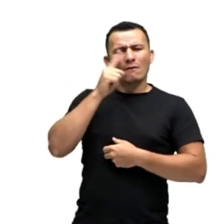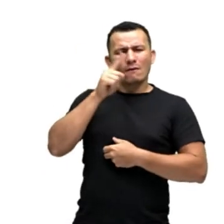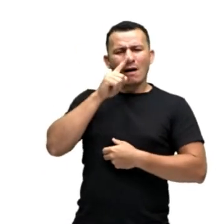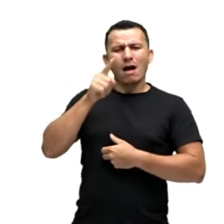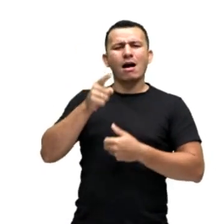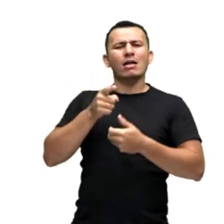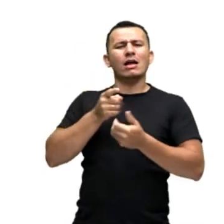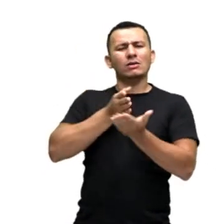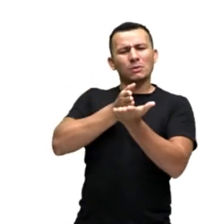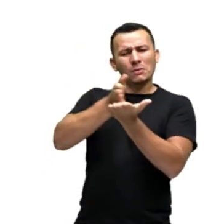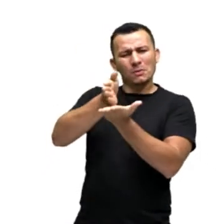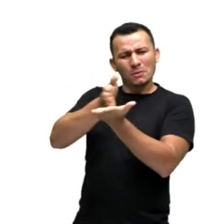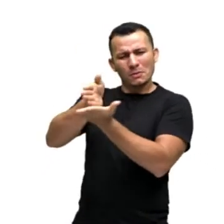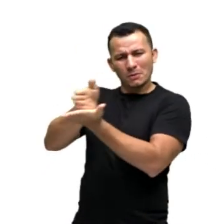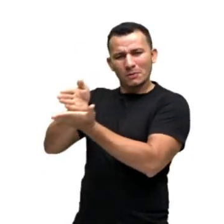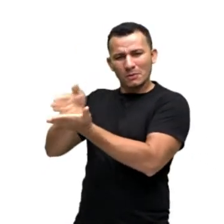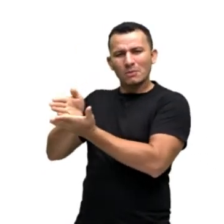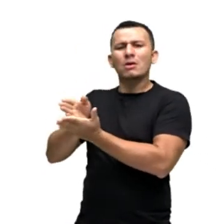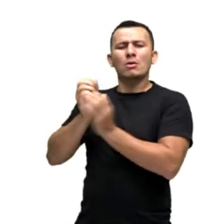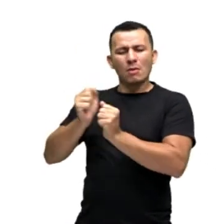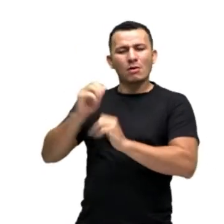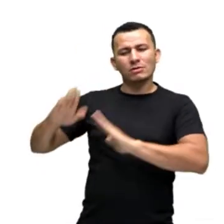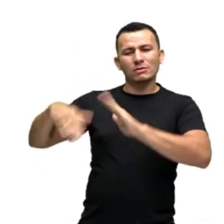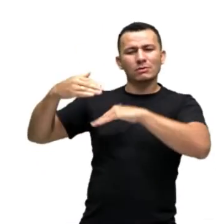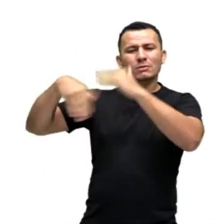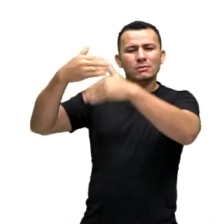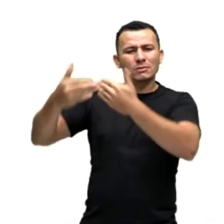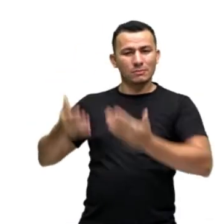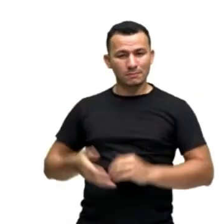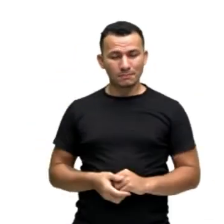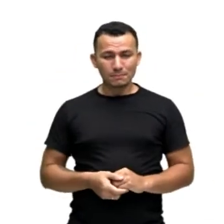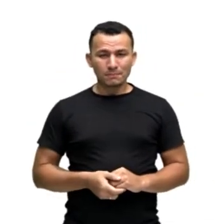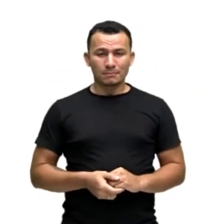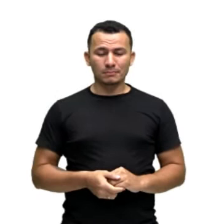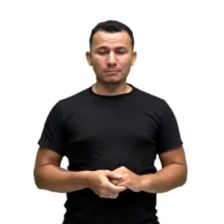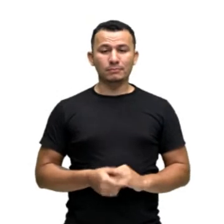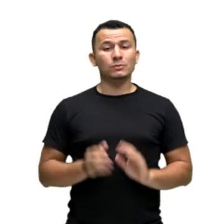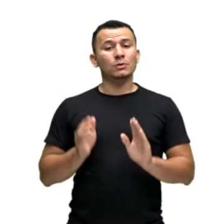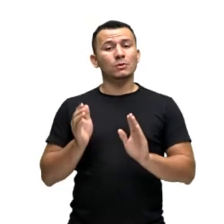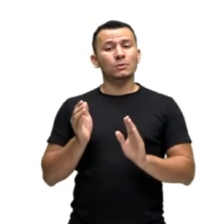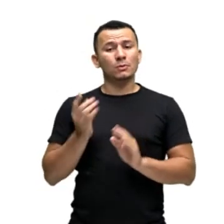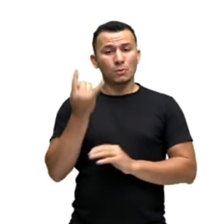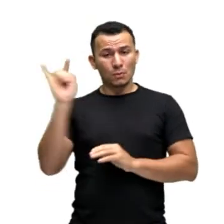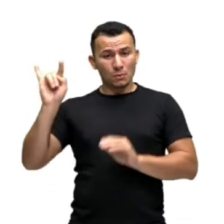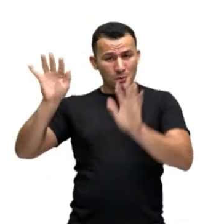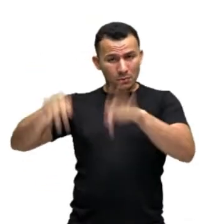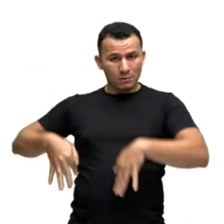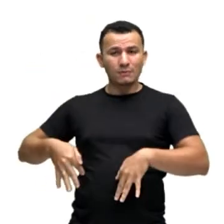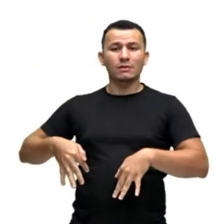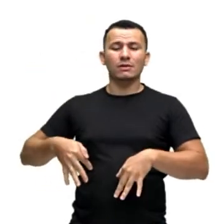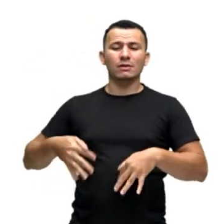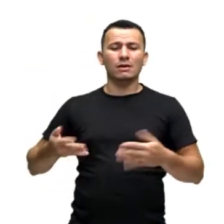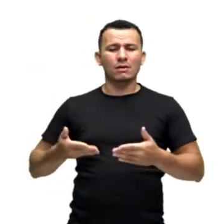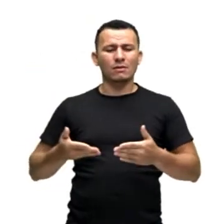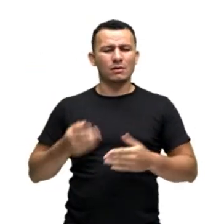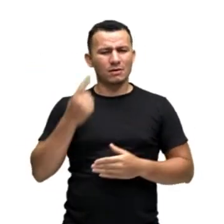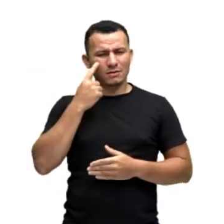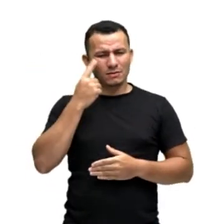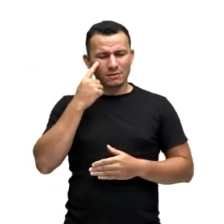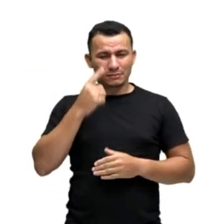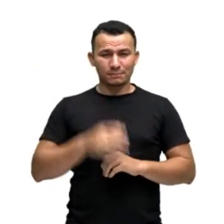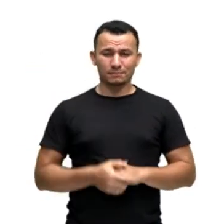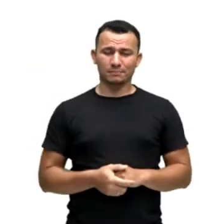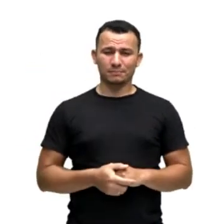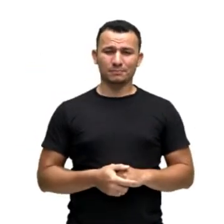Conduta moral rumo a sua evolução plena né e por fim eu gostaria de ver quando esse passeio né